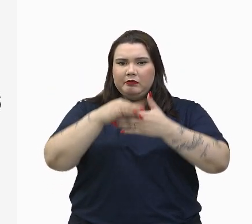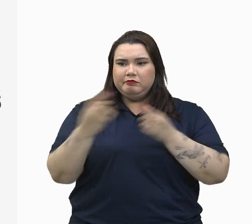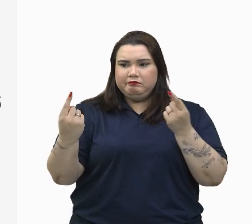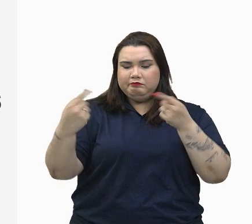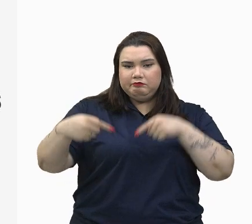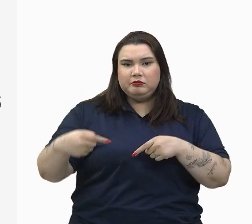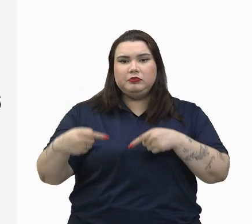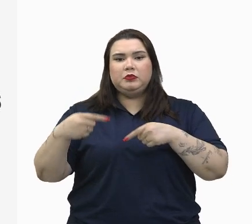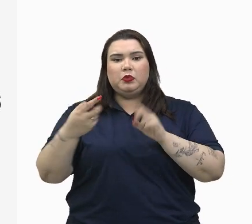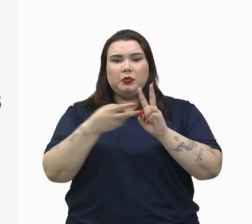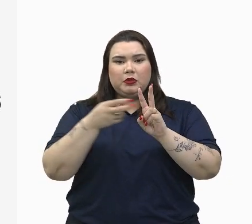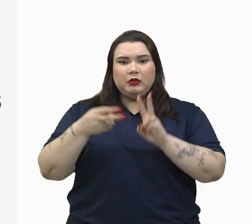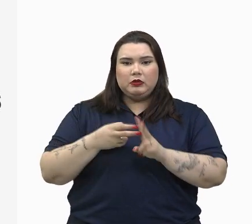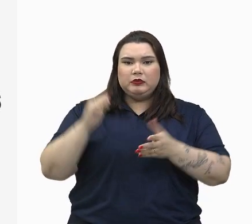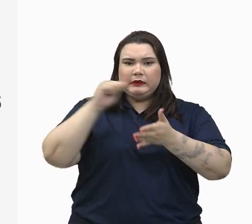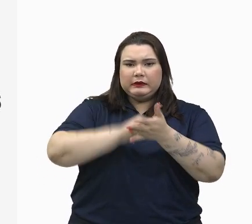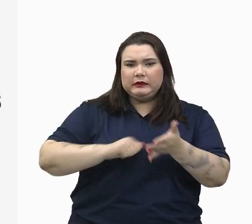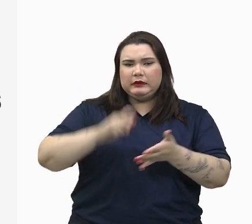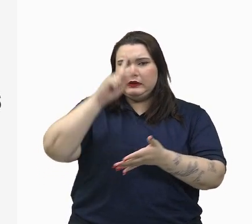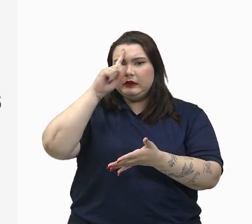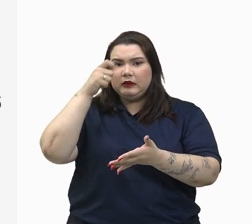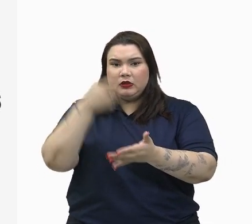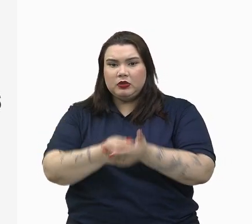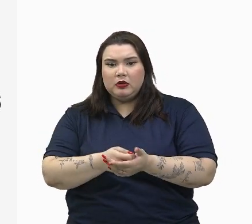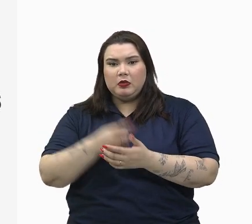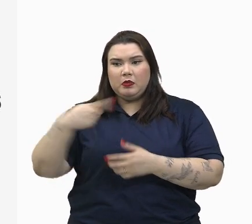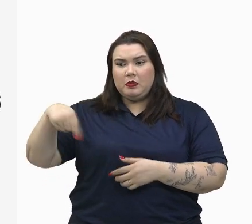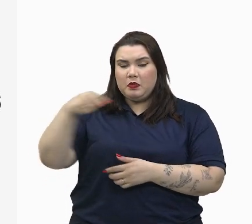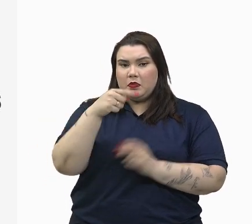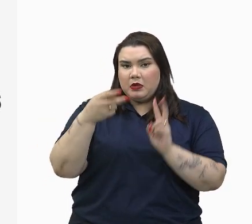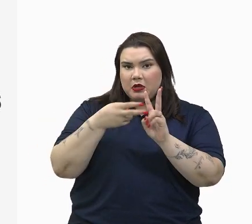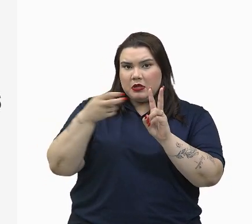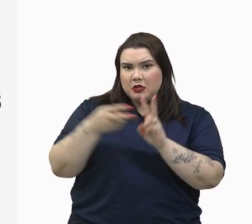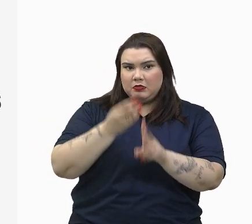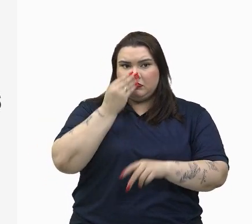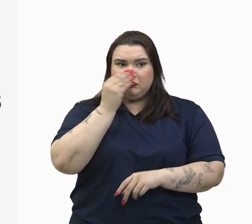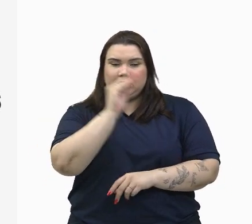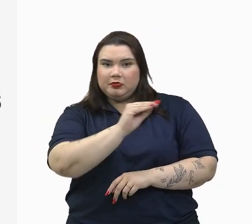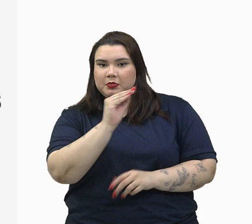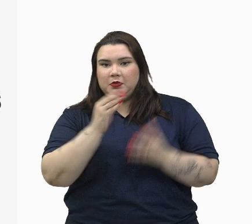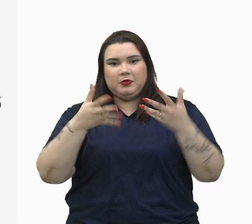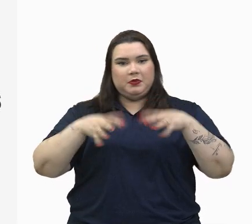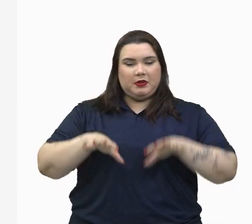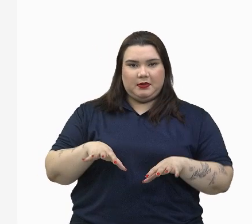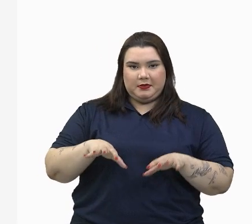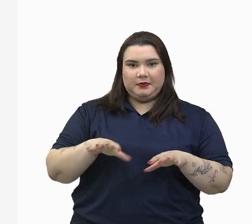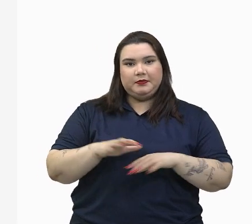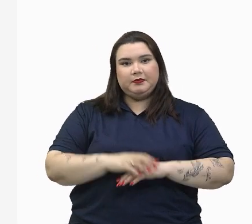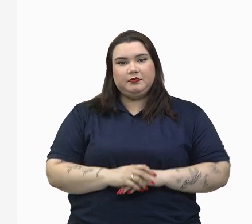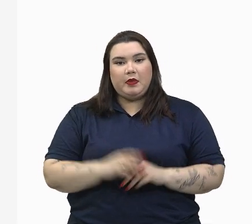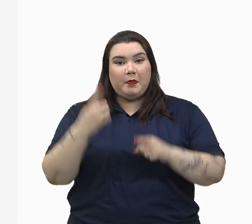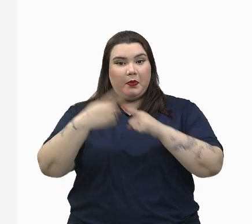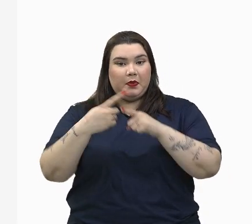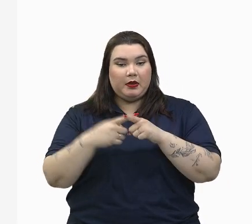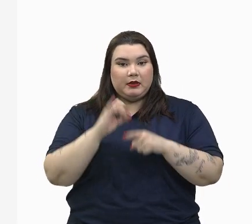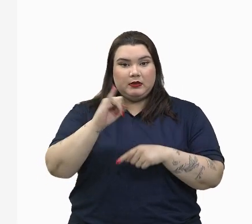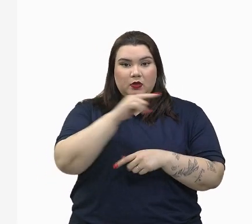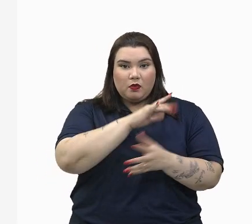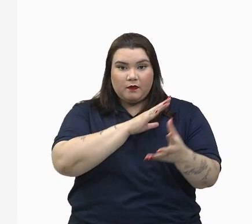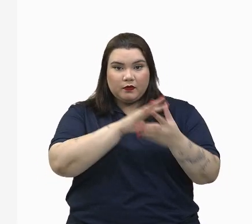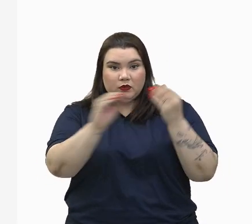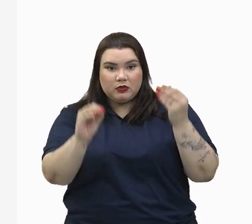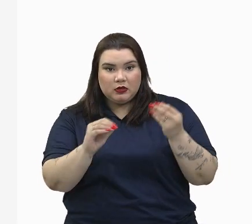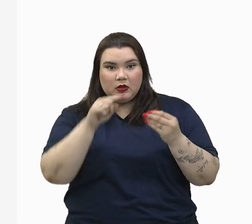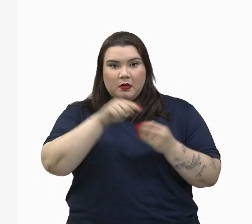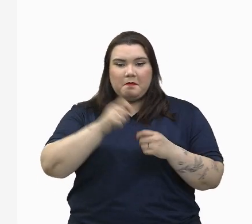índios e lutavam tão decididamente que os índios não ousavam nos dar as costas, pois aqueles que fugissem